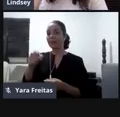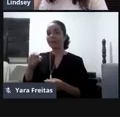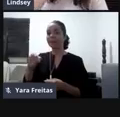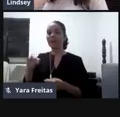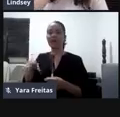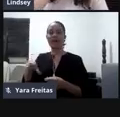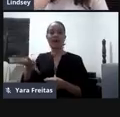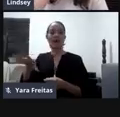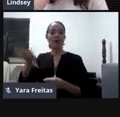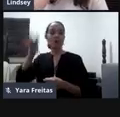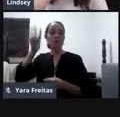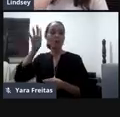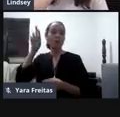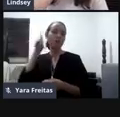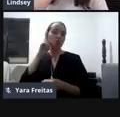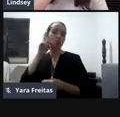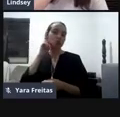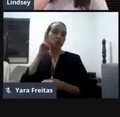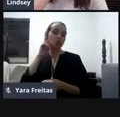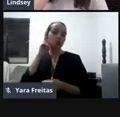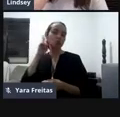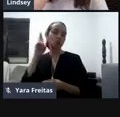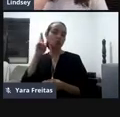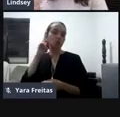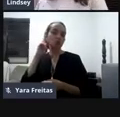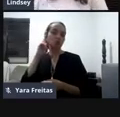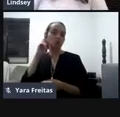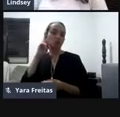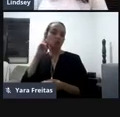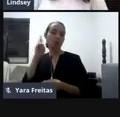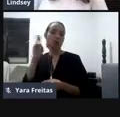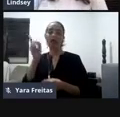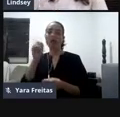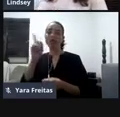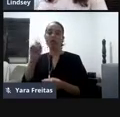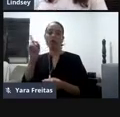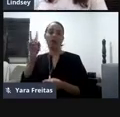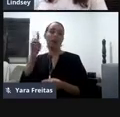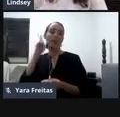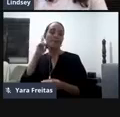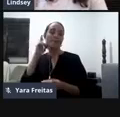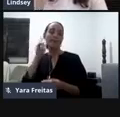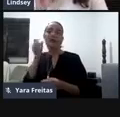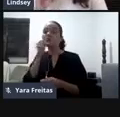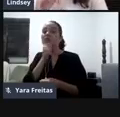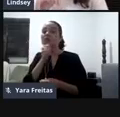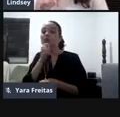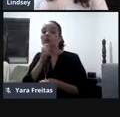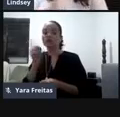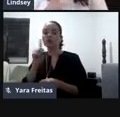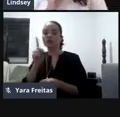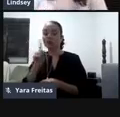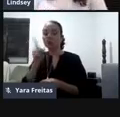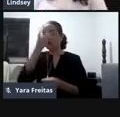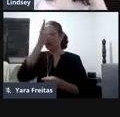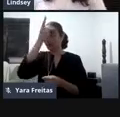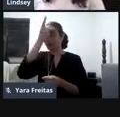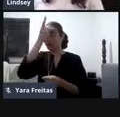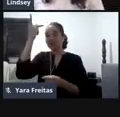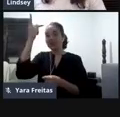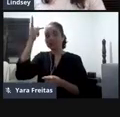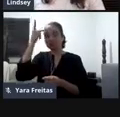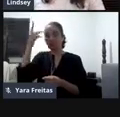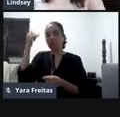auditiva. Pois é, e eu não estou falando de perda auditiva quando se é idoso, não. Eu estou falando de perda auditiva aos